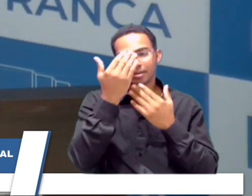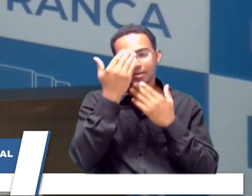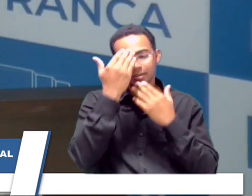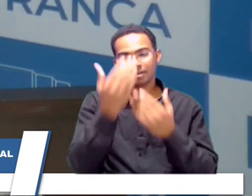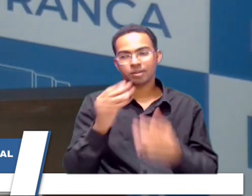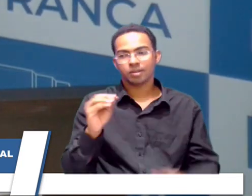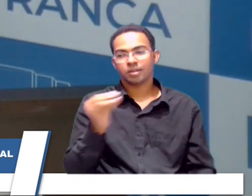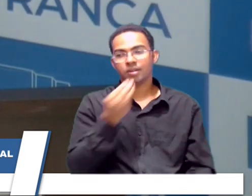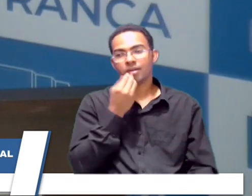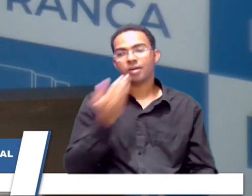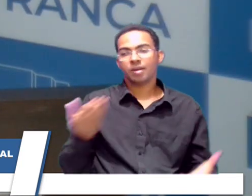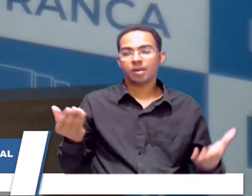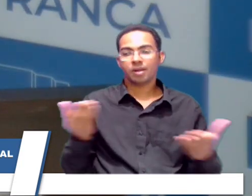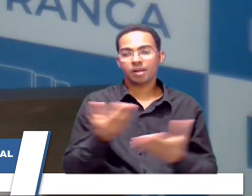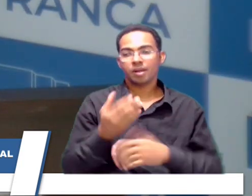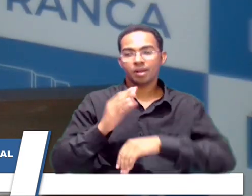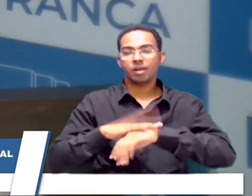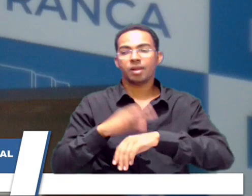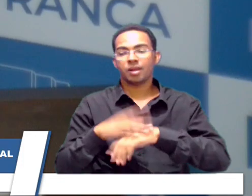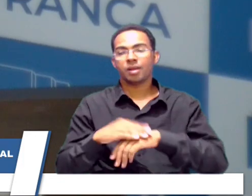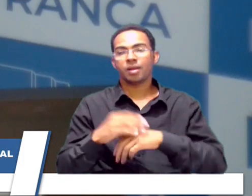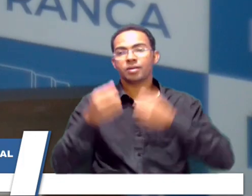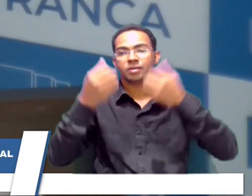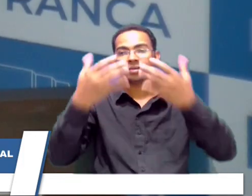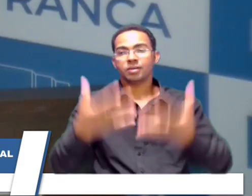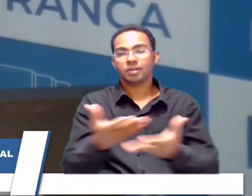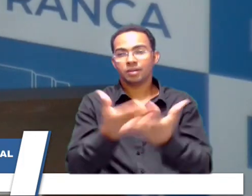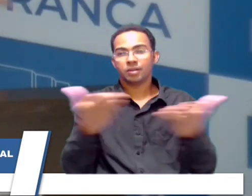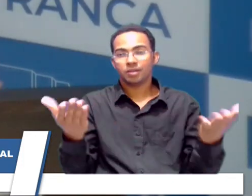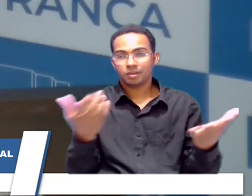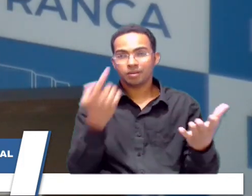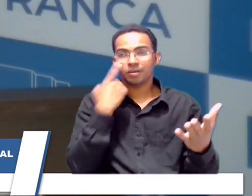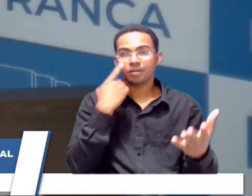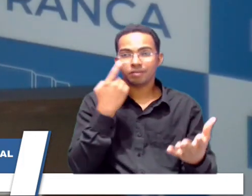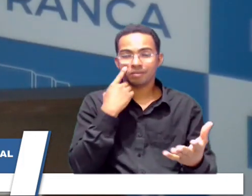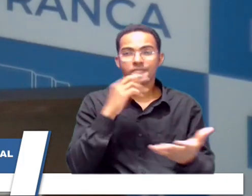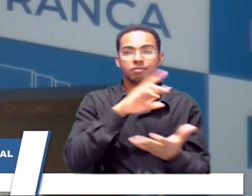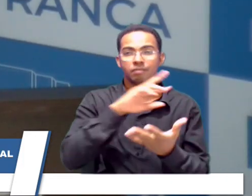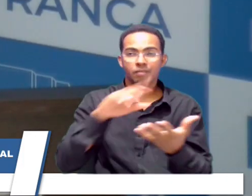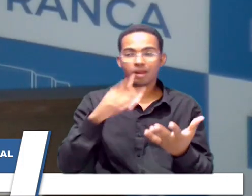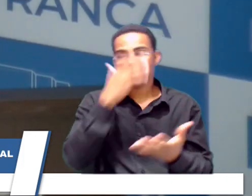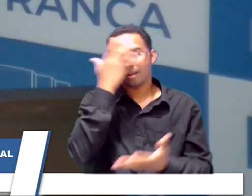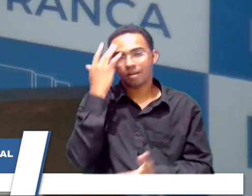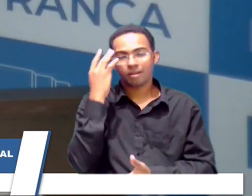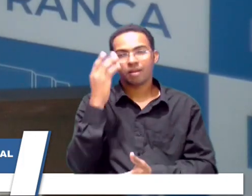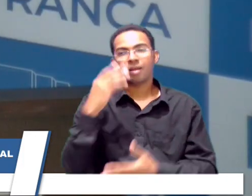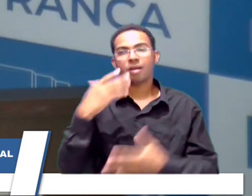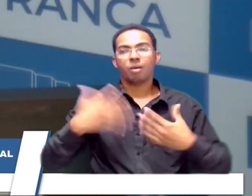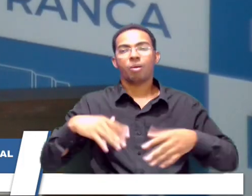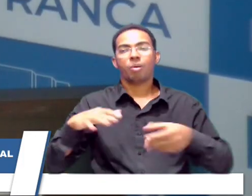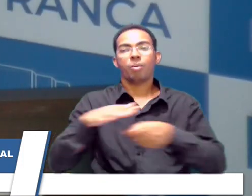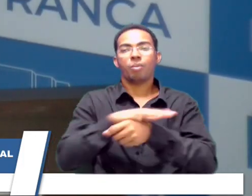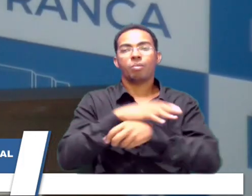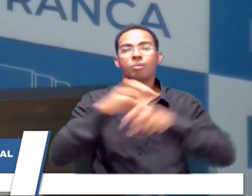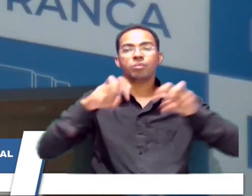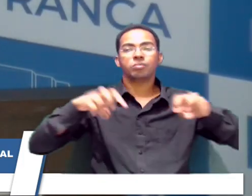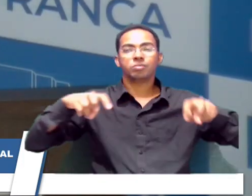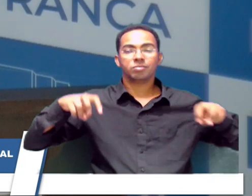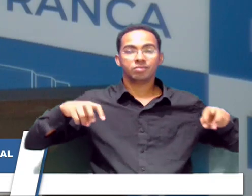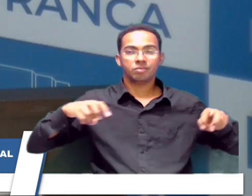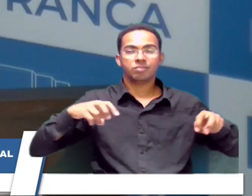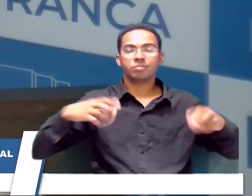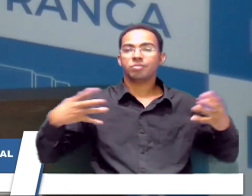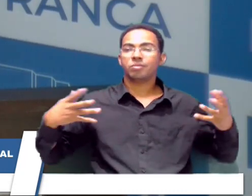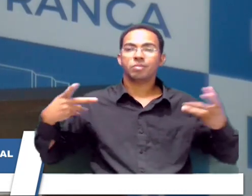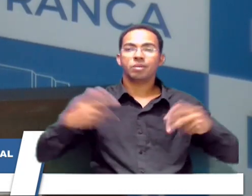oportunidade de estar aqui, a oportunidade de falar para vocês e ver tanta gente aí enchendo essas cadeiras, muito maravilhoso a